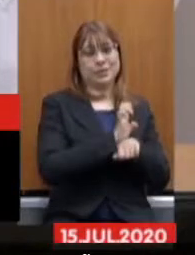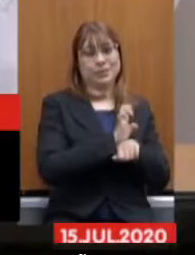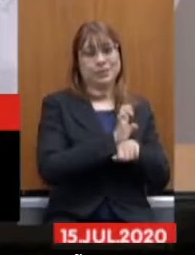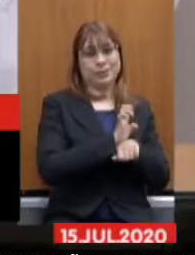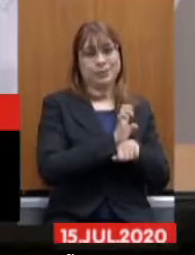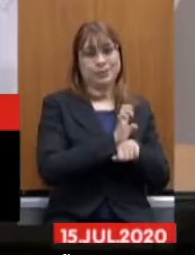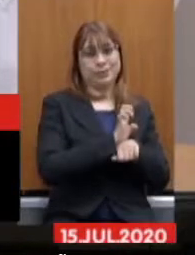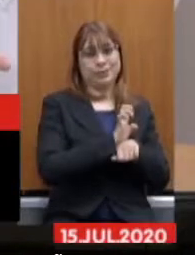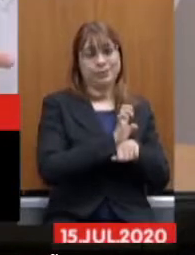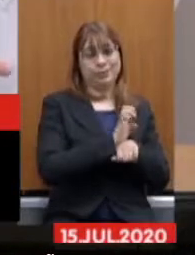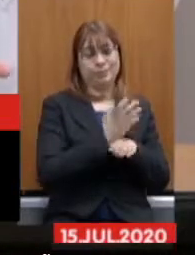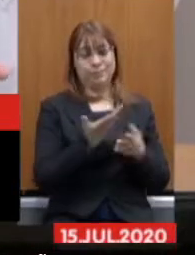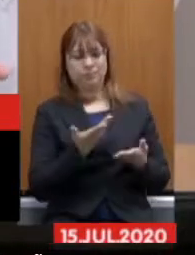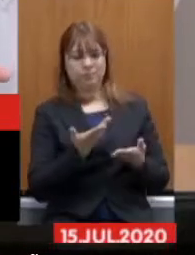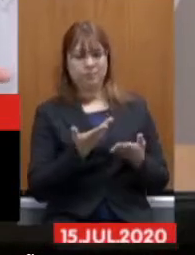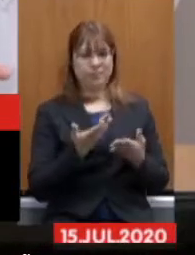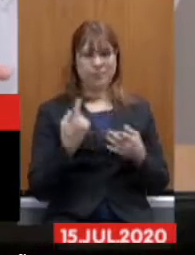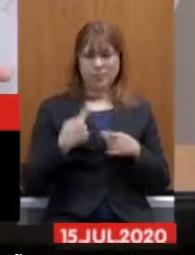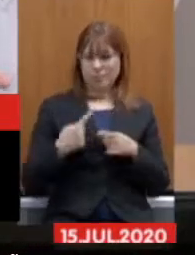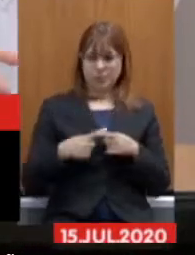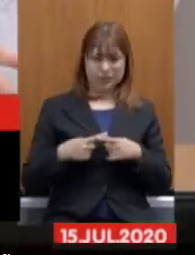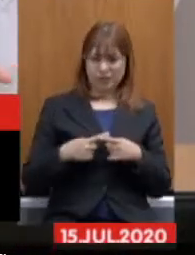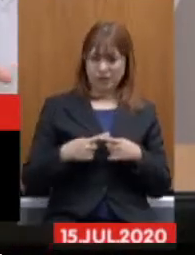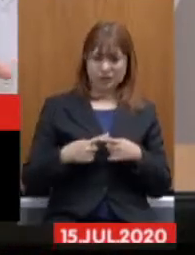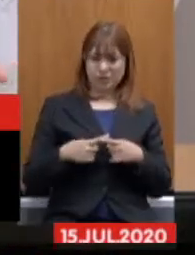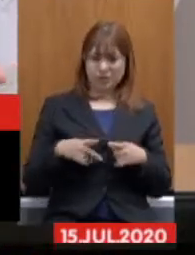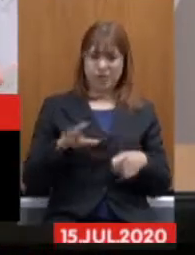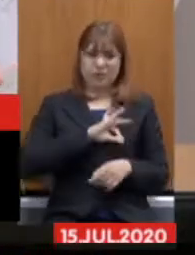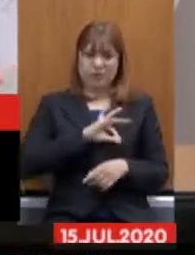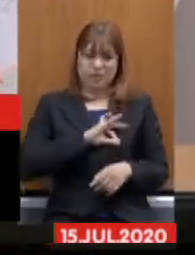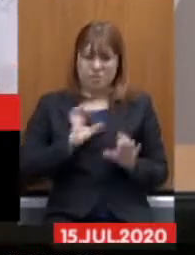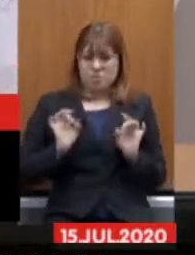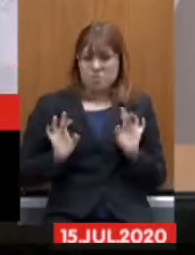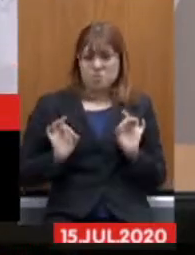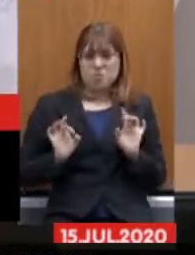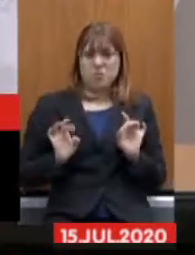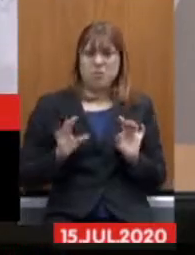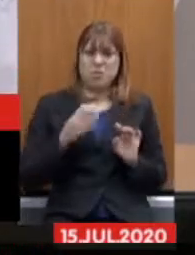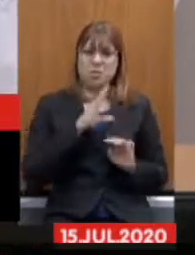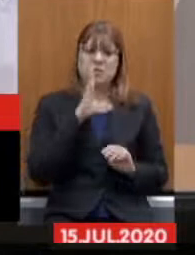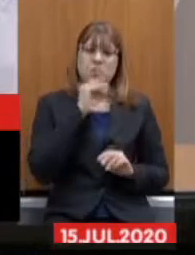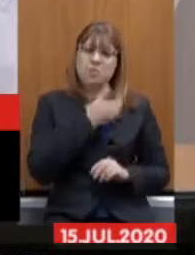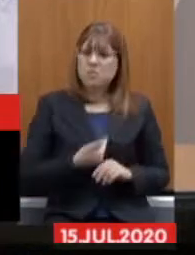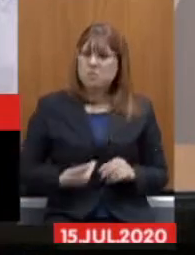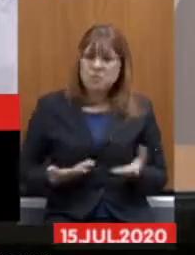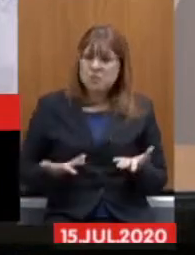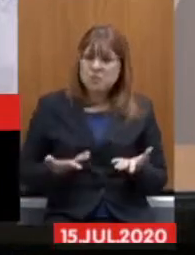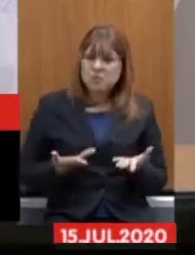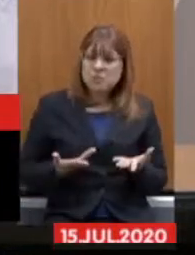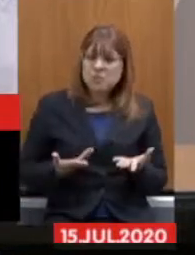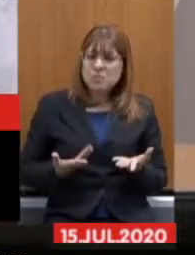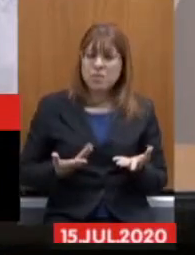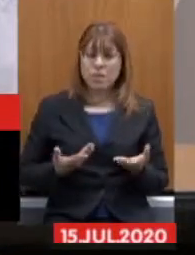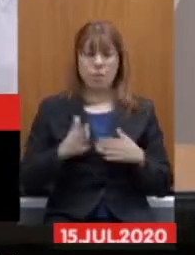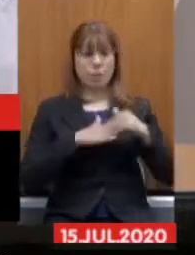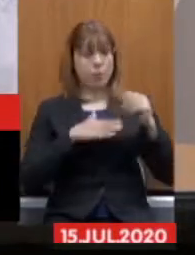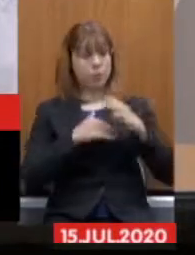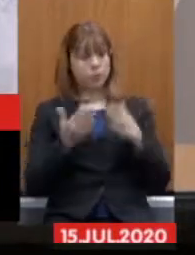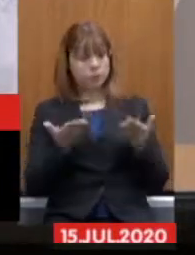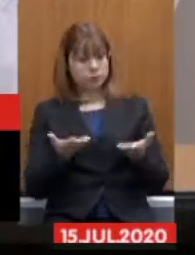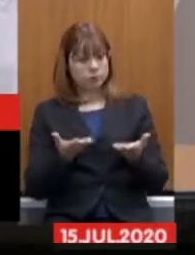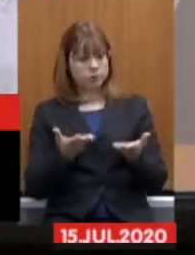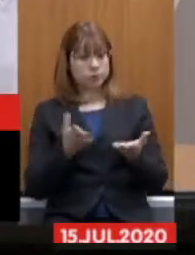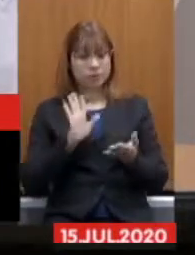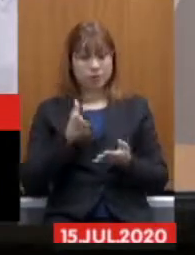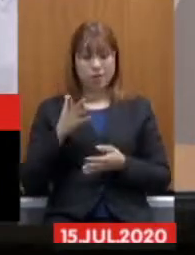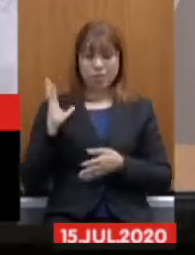menos tom que história é essa de salário de privilégio e já foi dito aí o profissional está sem